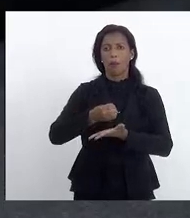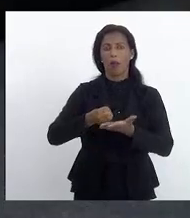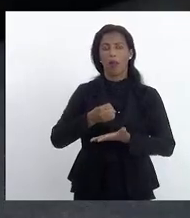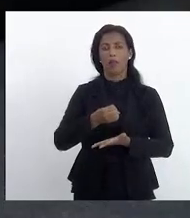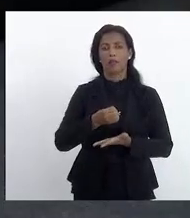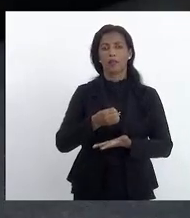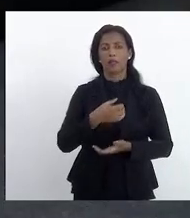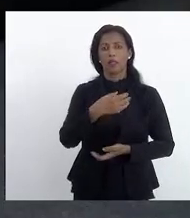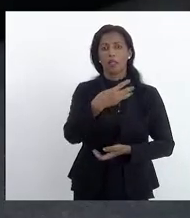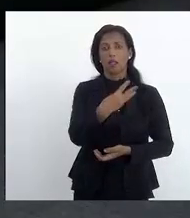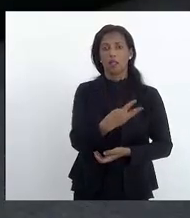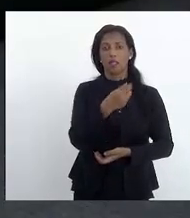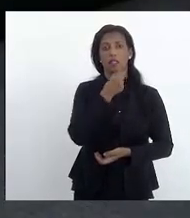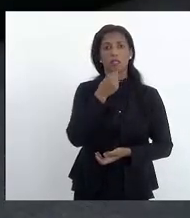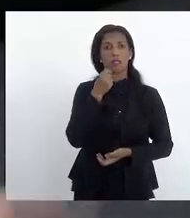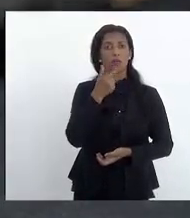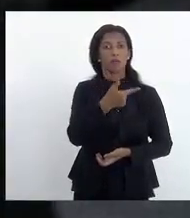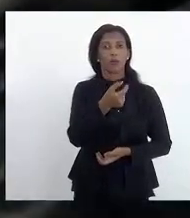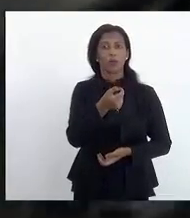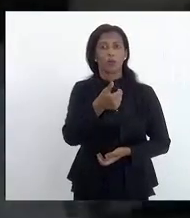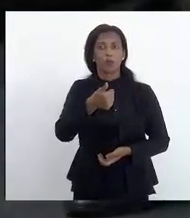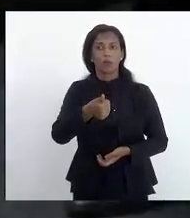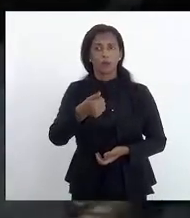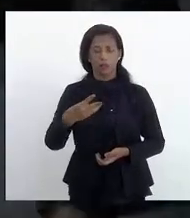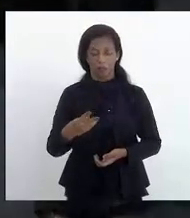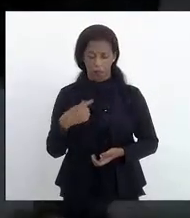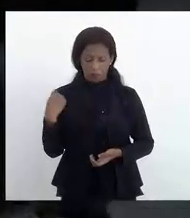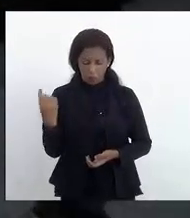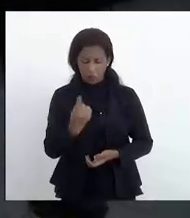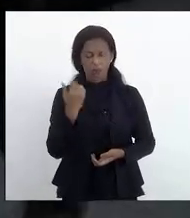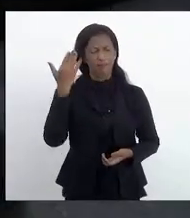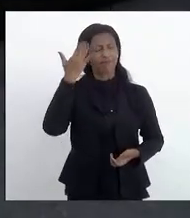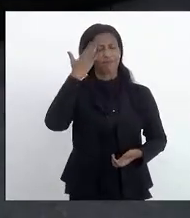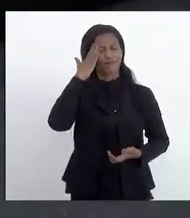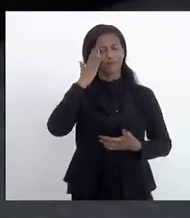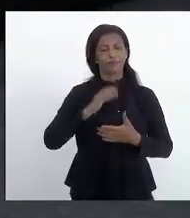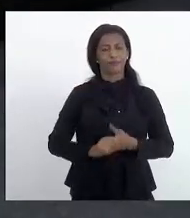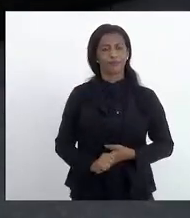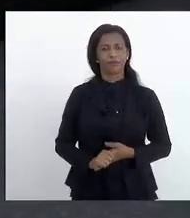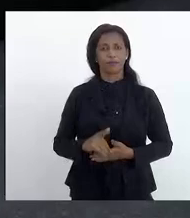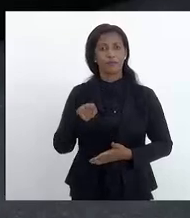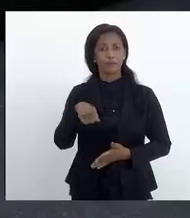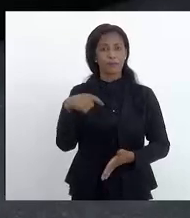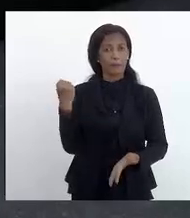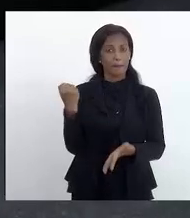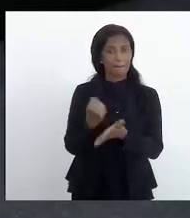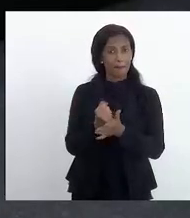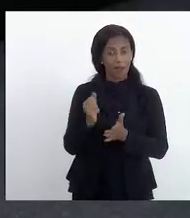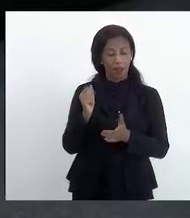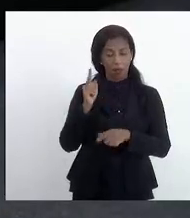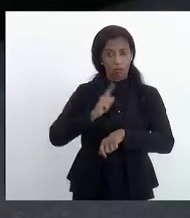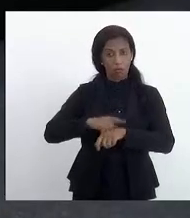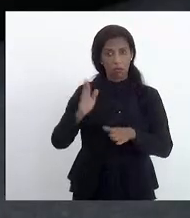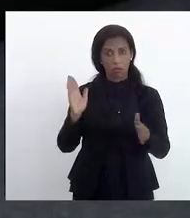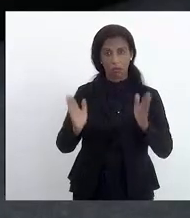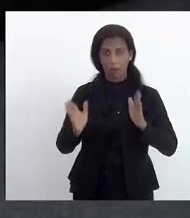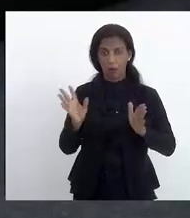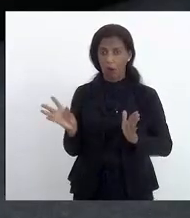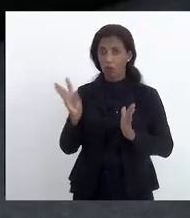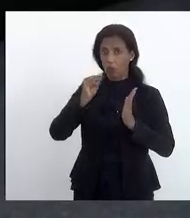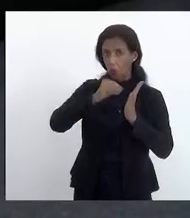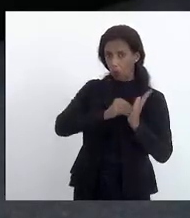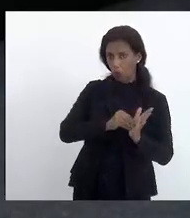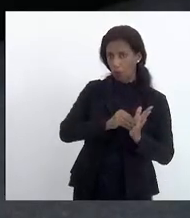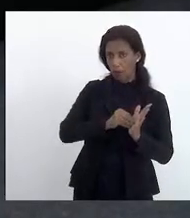3 de setembro de 2013. Então, o que nós temos que entender é que esse marco temporal que foi